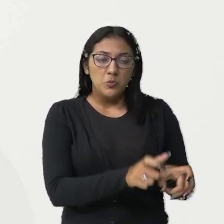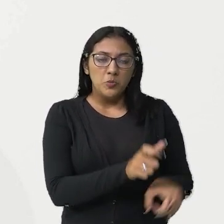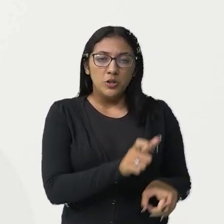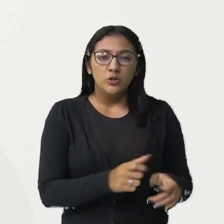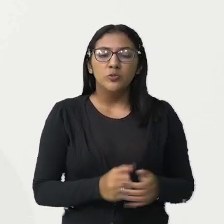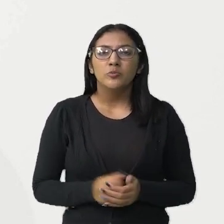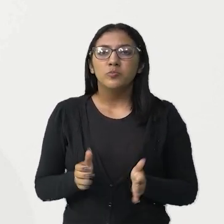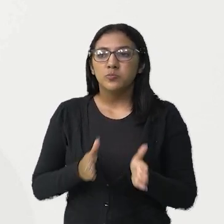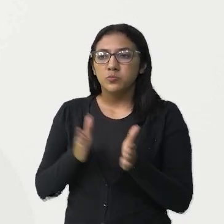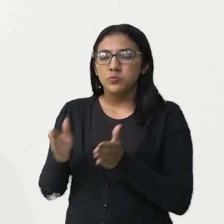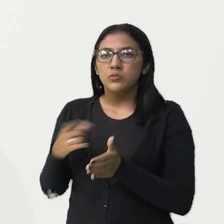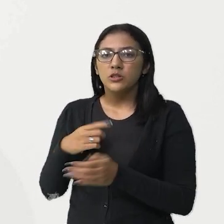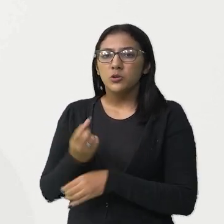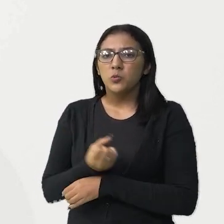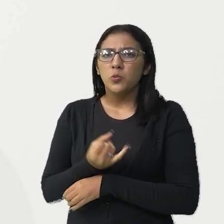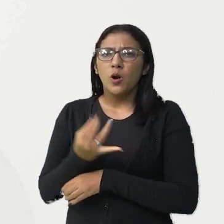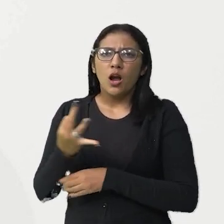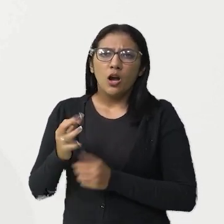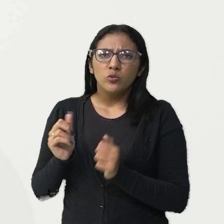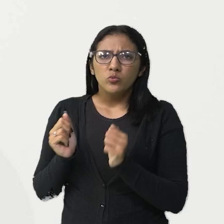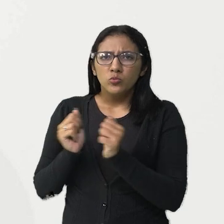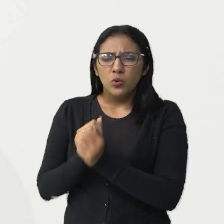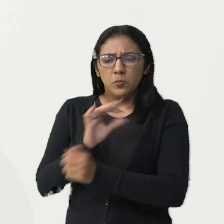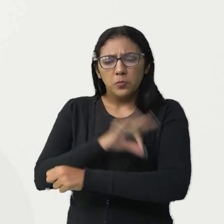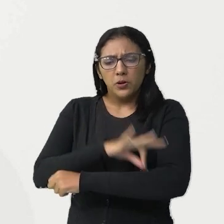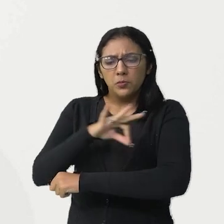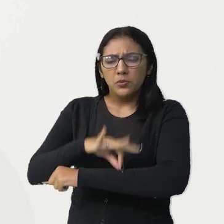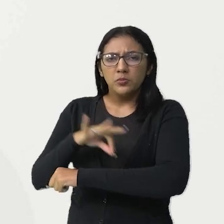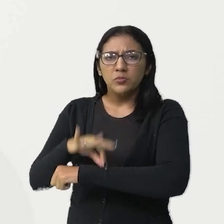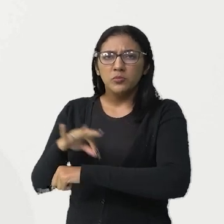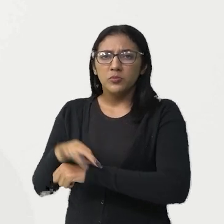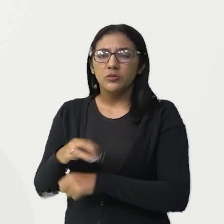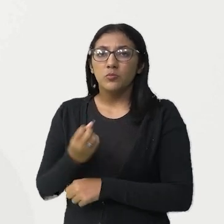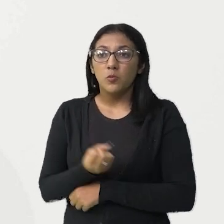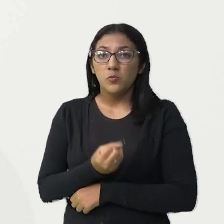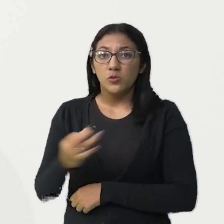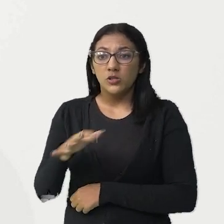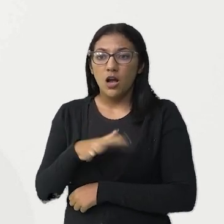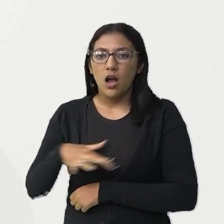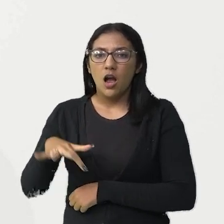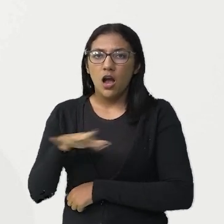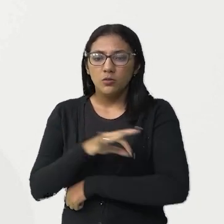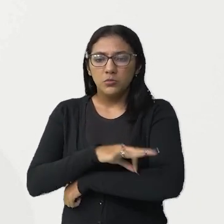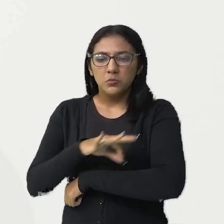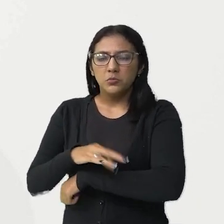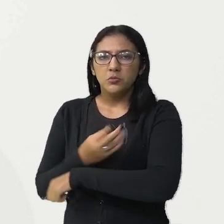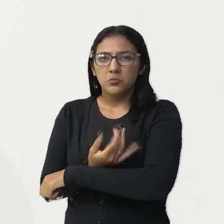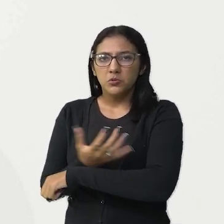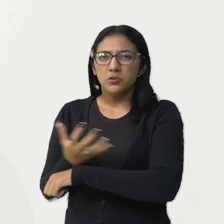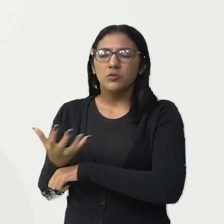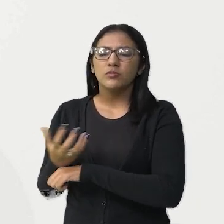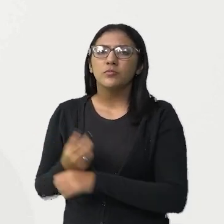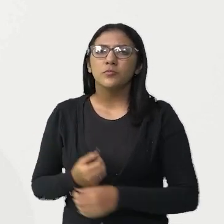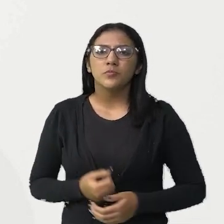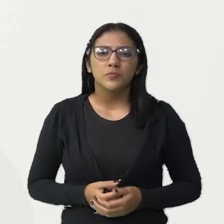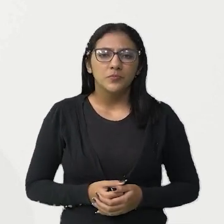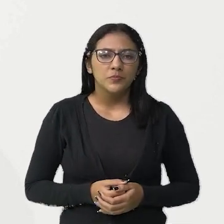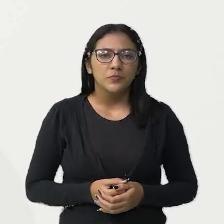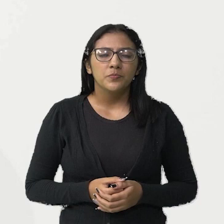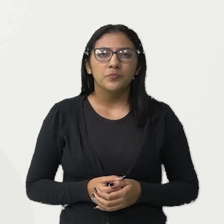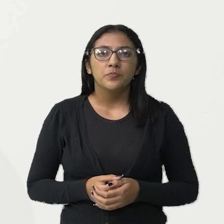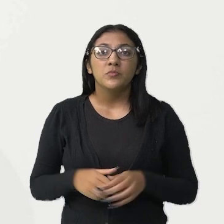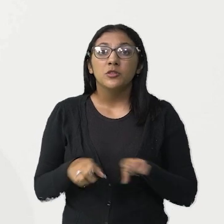pessoas plantam juntas 5 metros quadrados. Aí, devido